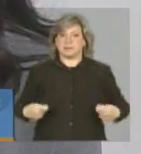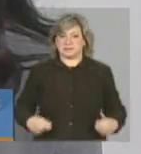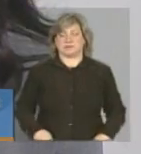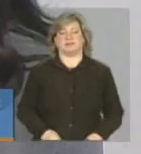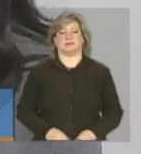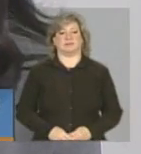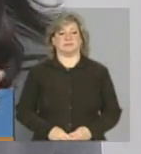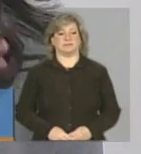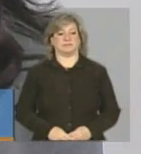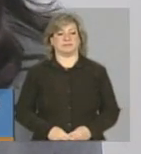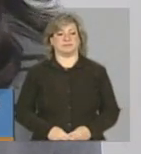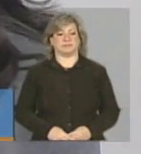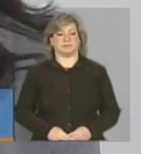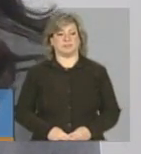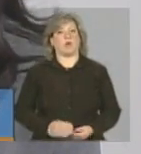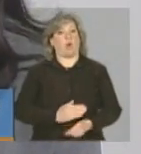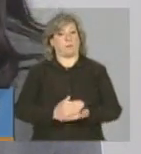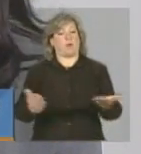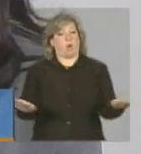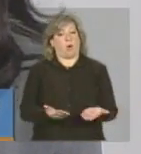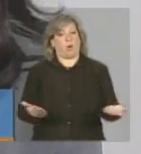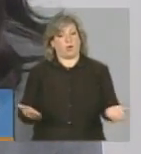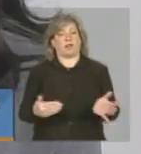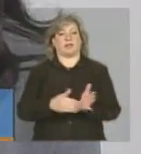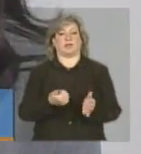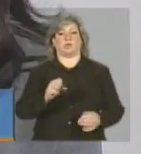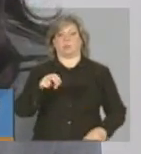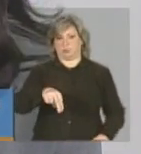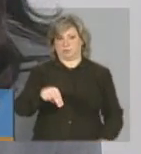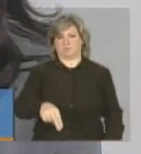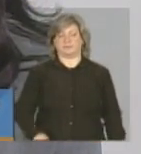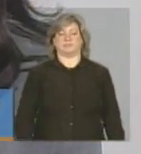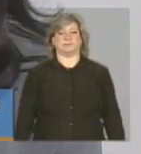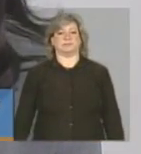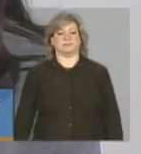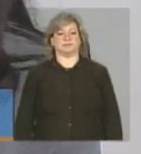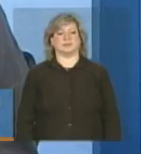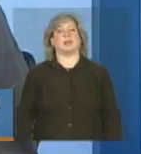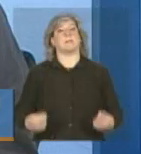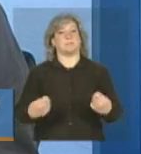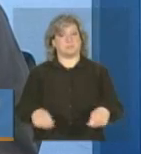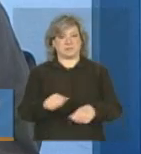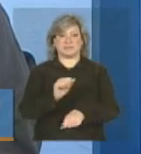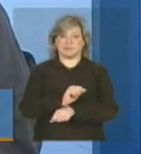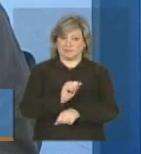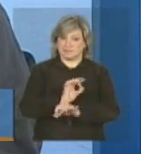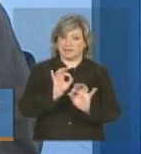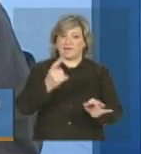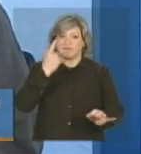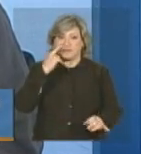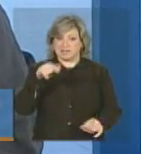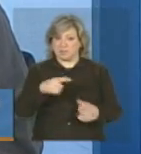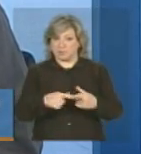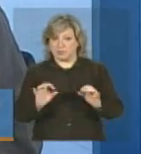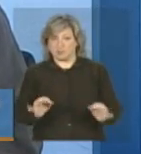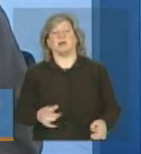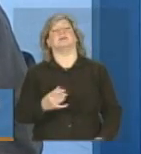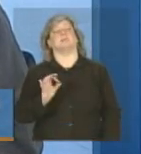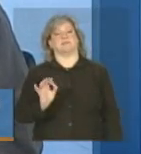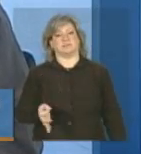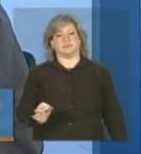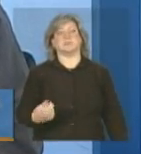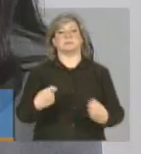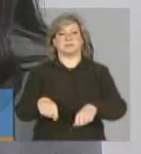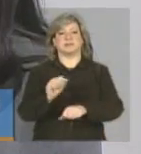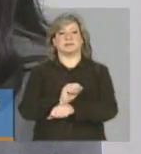dado. Começa hoje, o conselho tem que validar. Então, tem que esperar ver se realmente é esse o problema, se é a validação